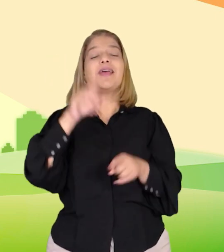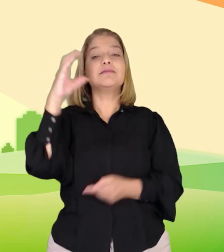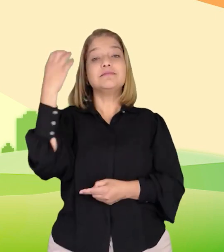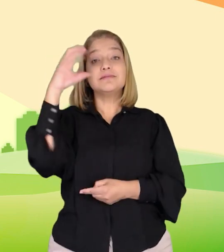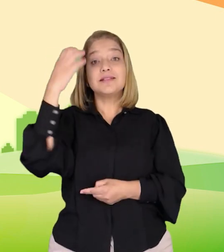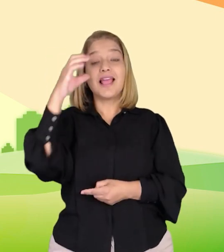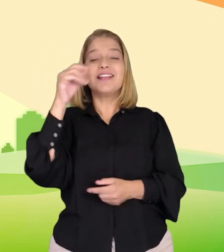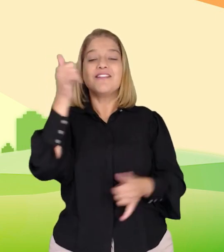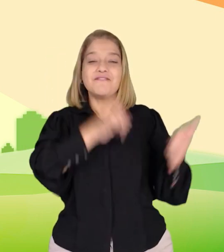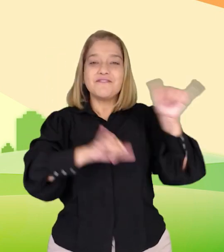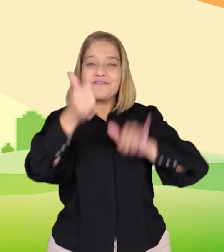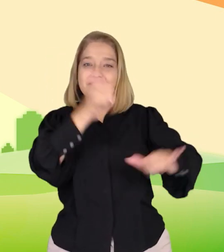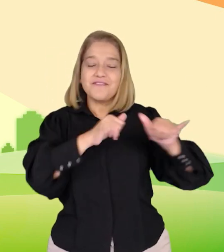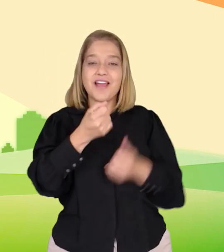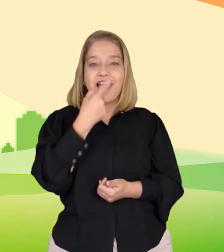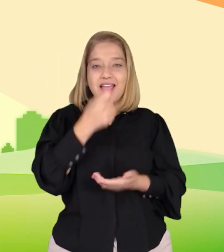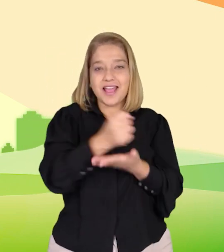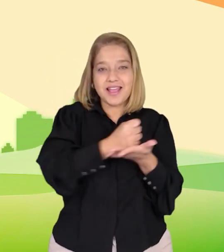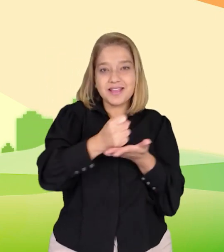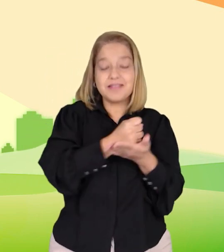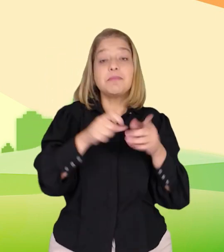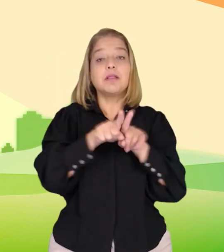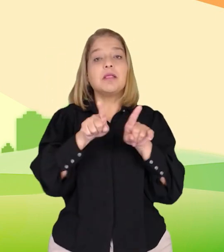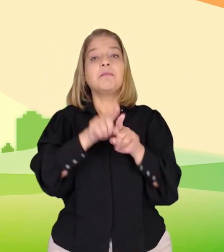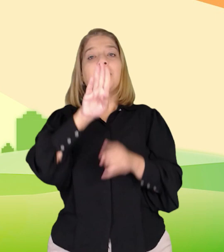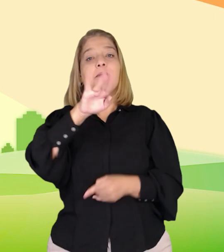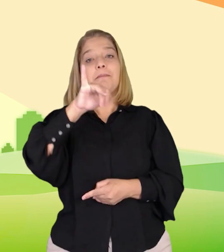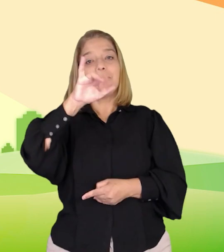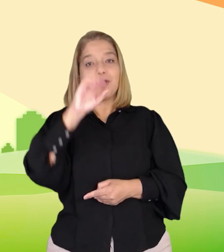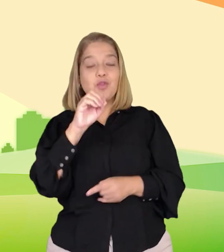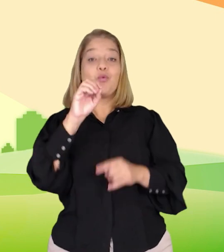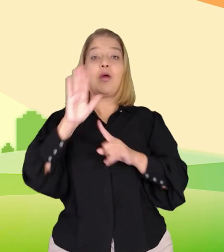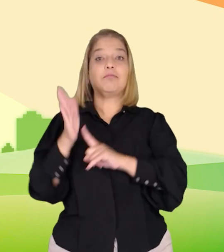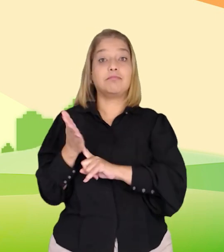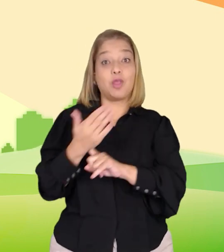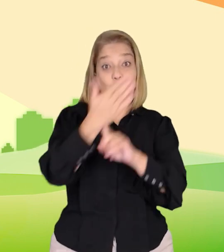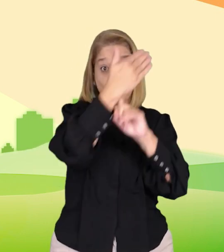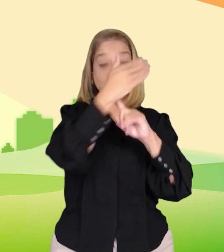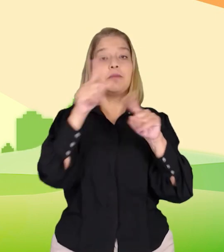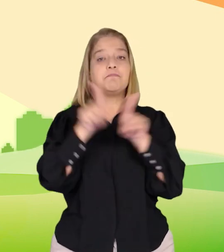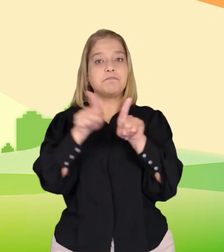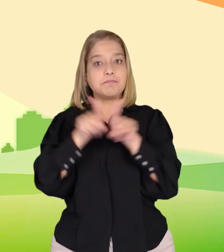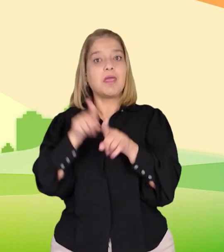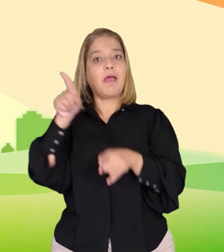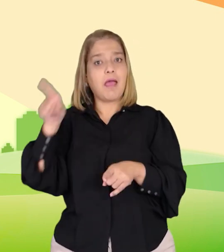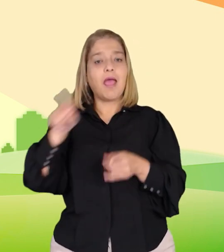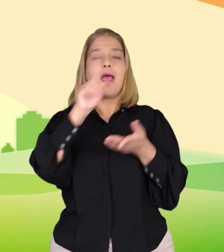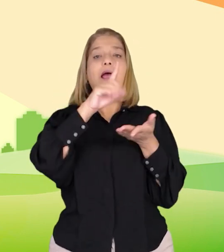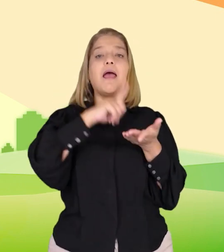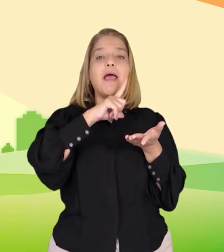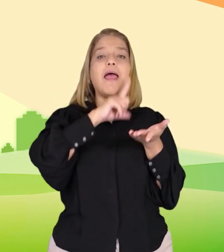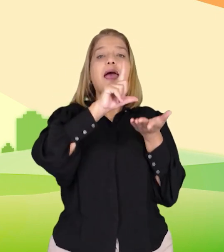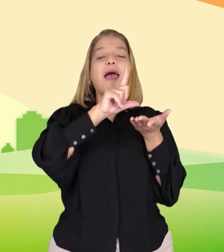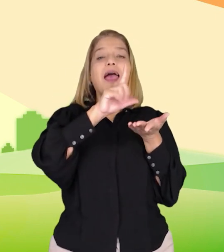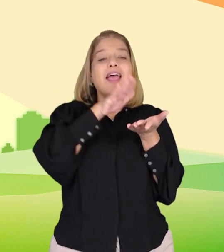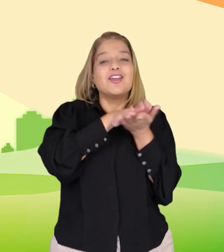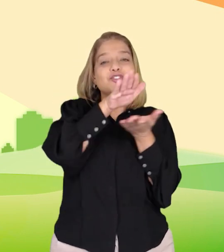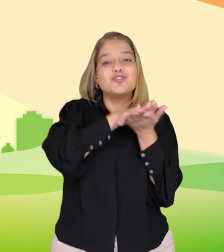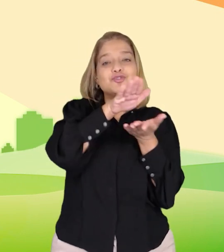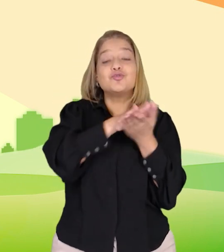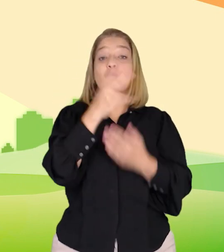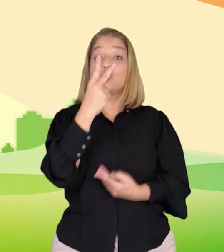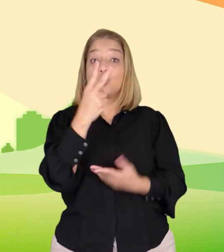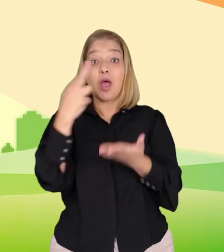no de Biotecnologia. Além, pessoal, de ser editora de 2 revistas e